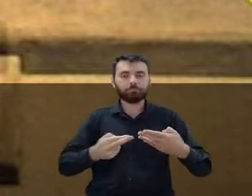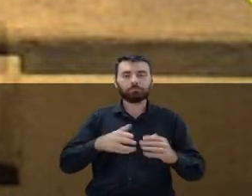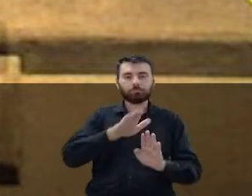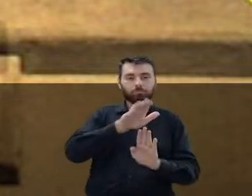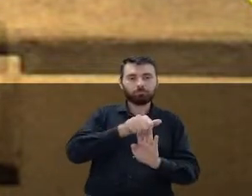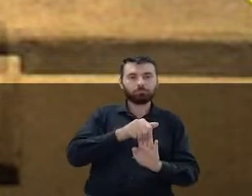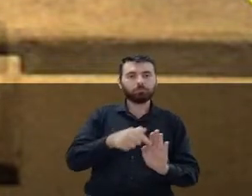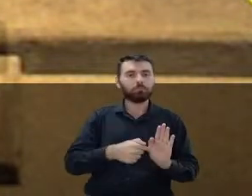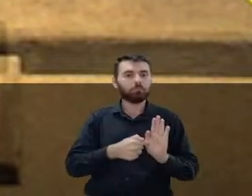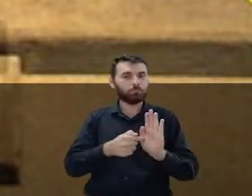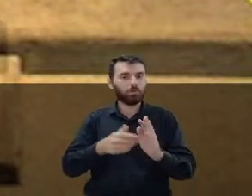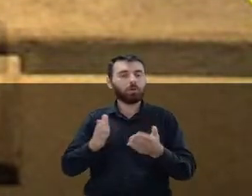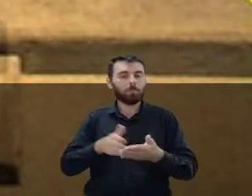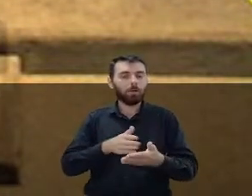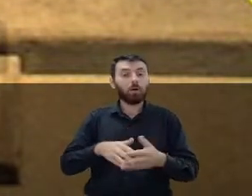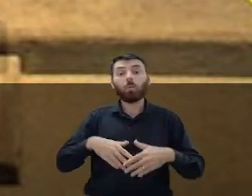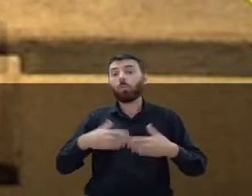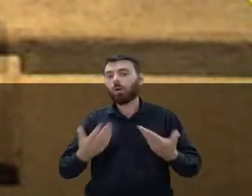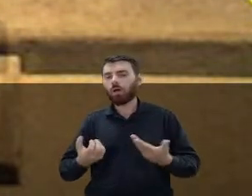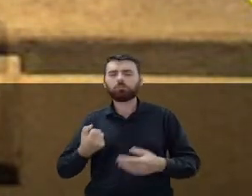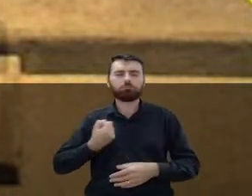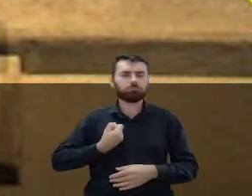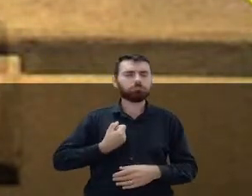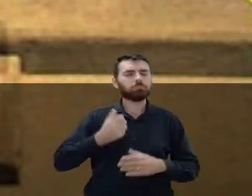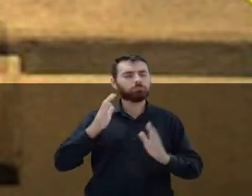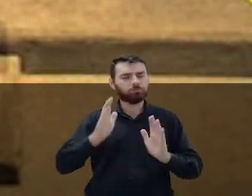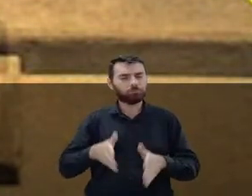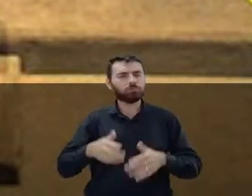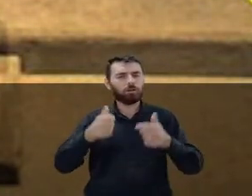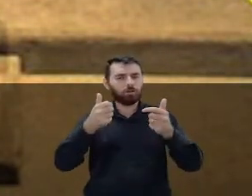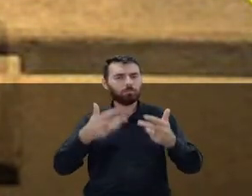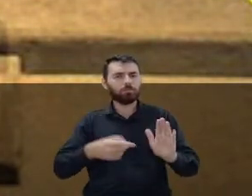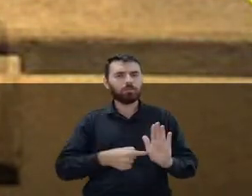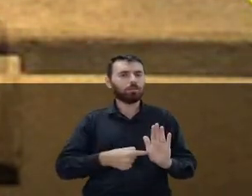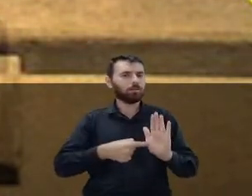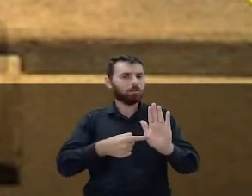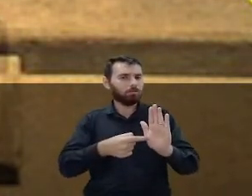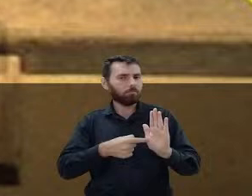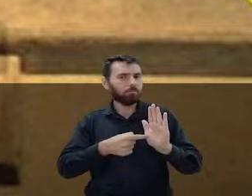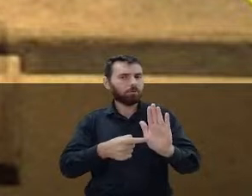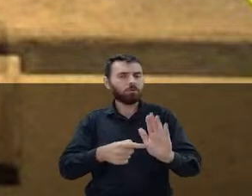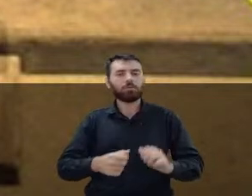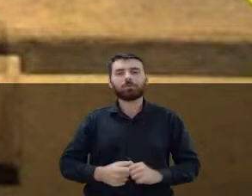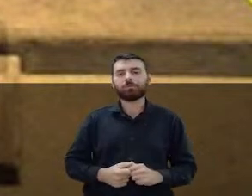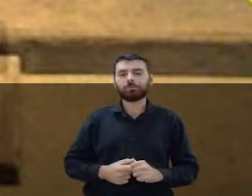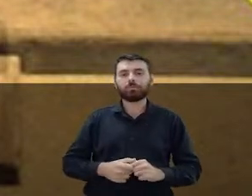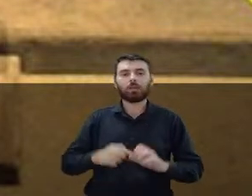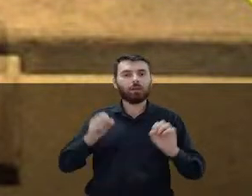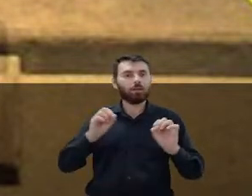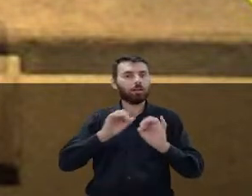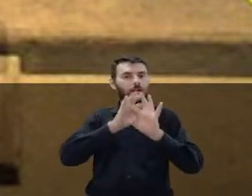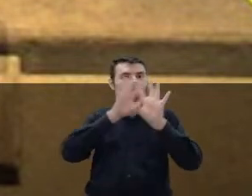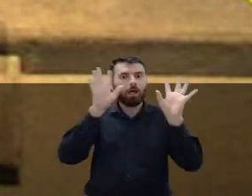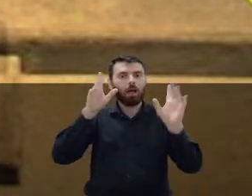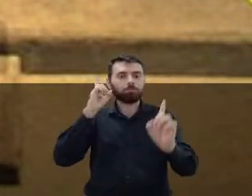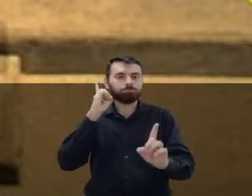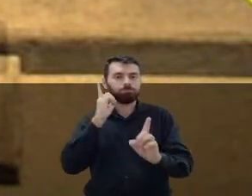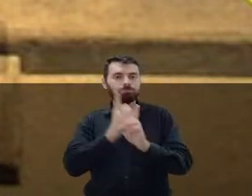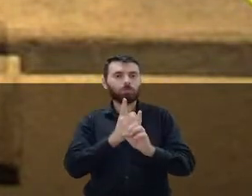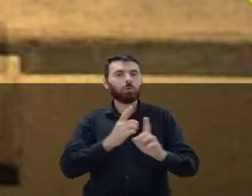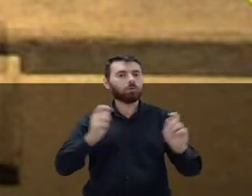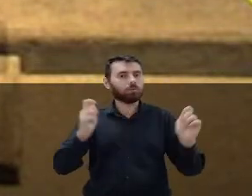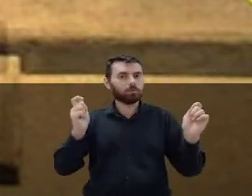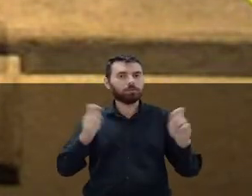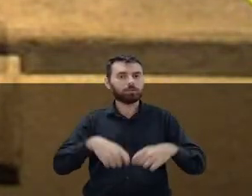as páginas, nós também indicamos ali com bastante clareza, excelências, os